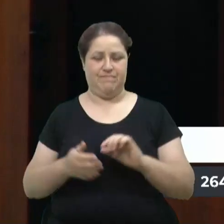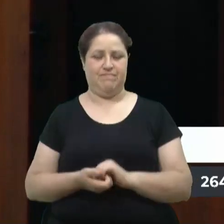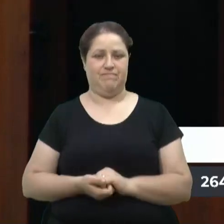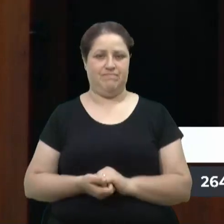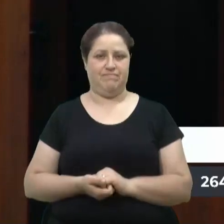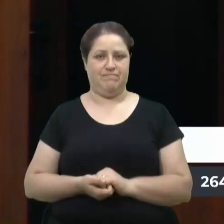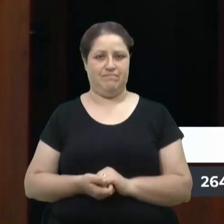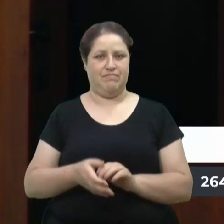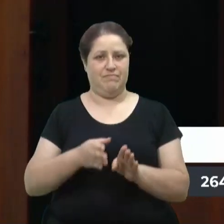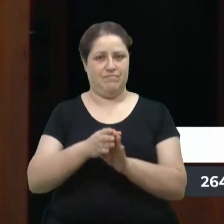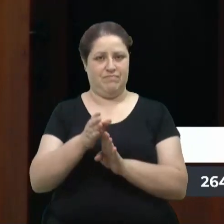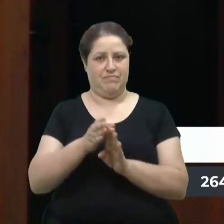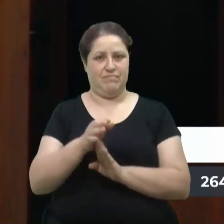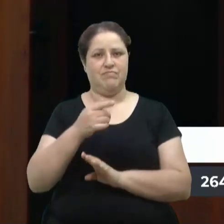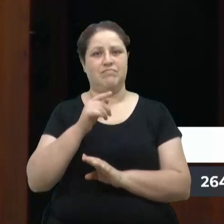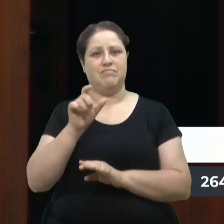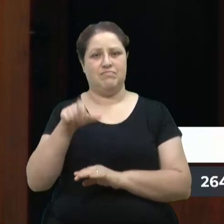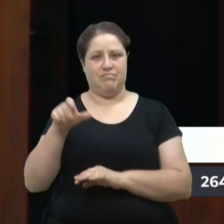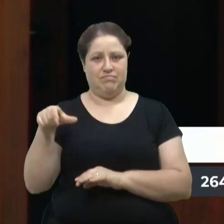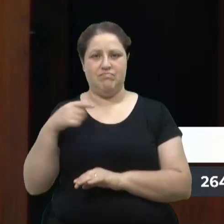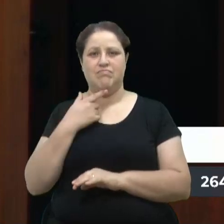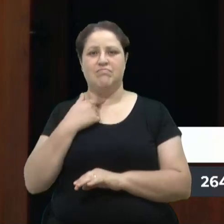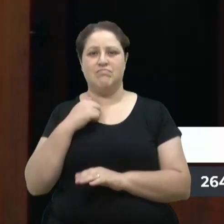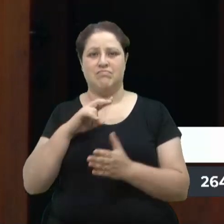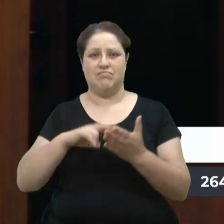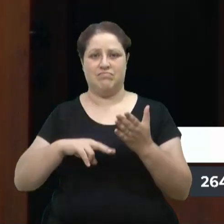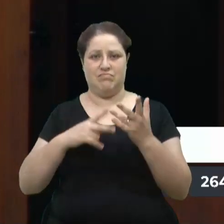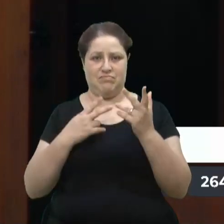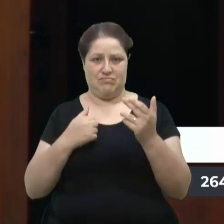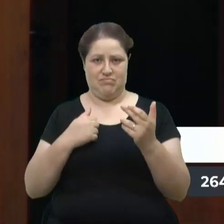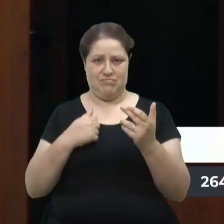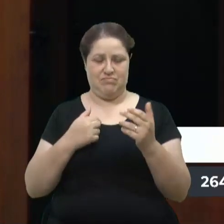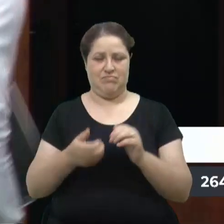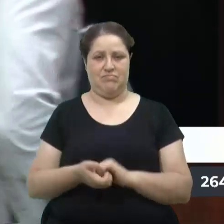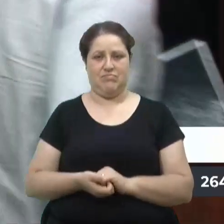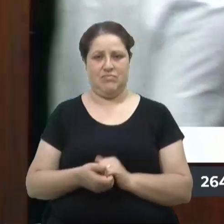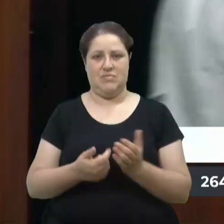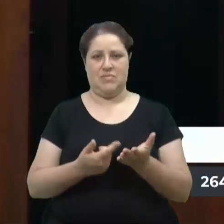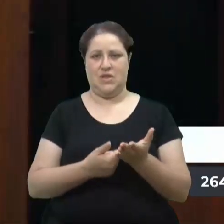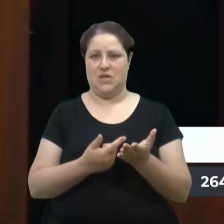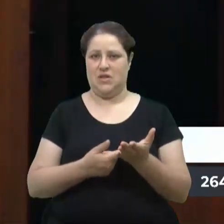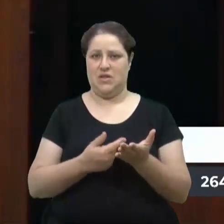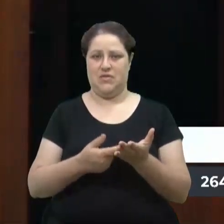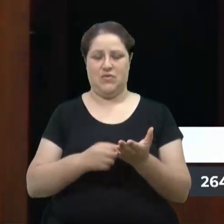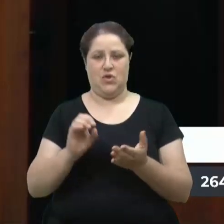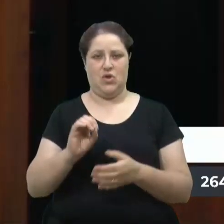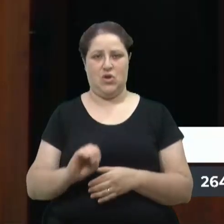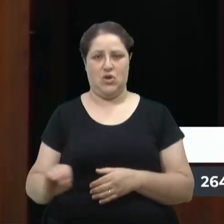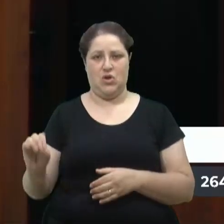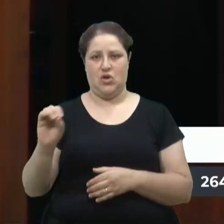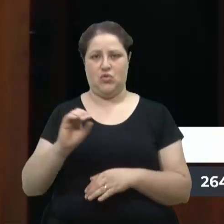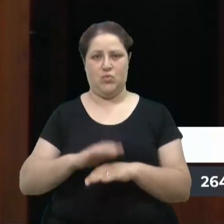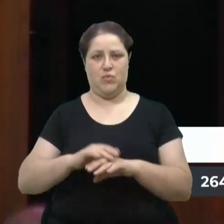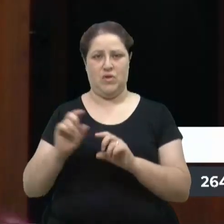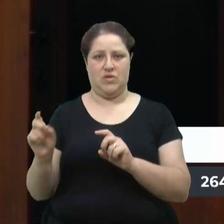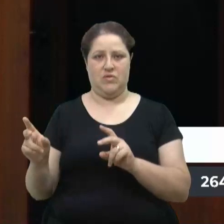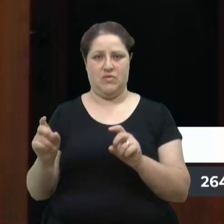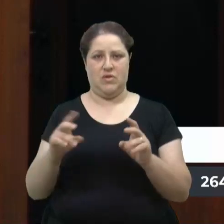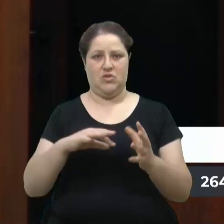Eu recomendo para quem gosta de leitura, assim como eu, uma obra-prima, que hoje é uma das mais vendidas no